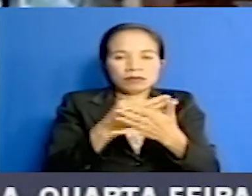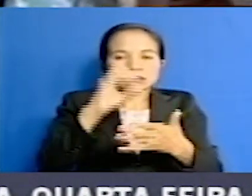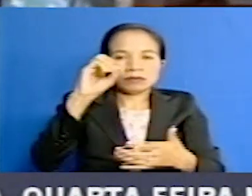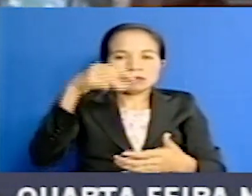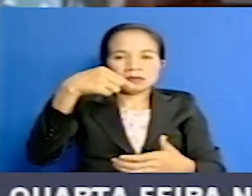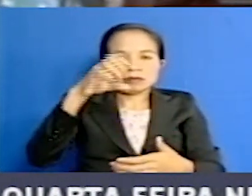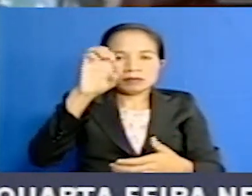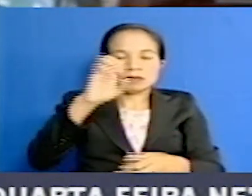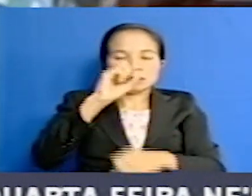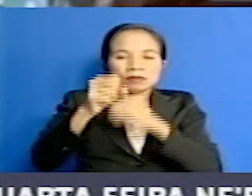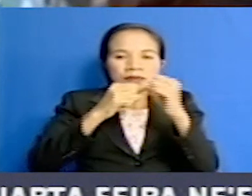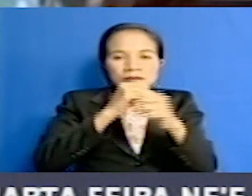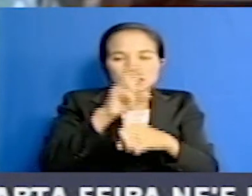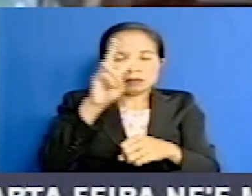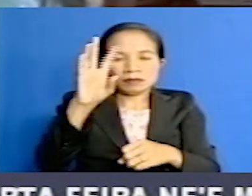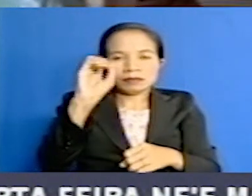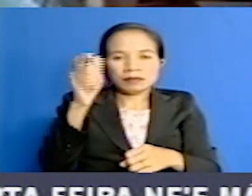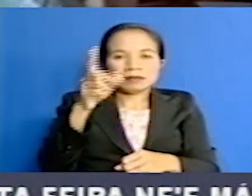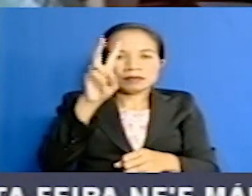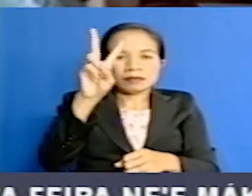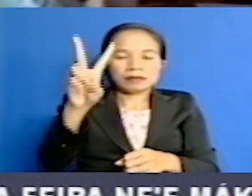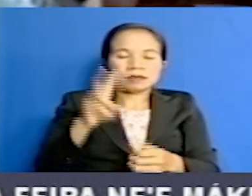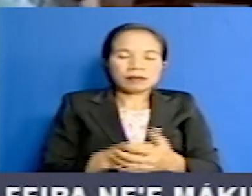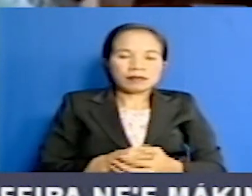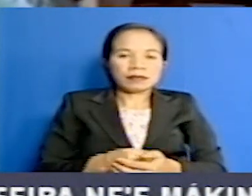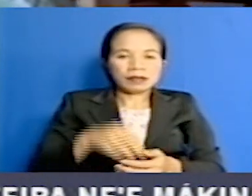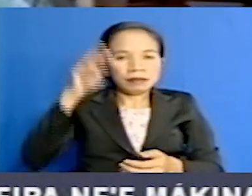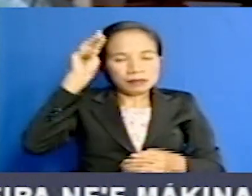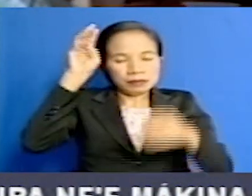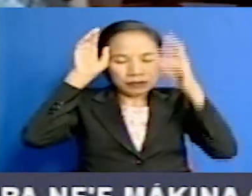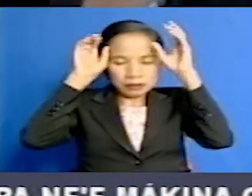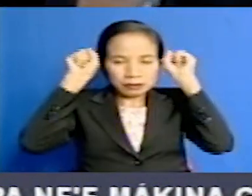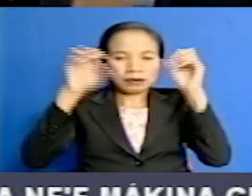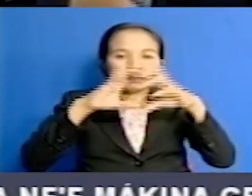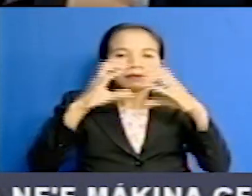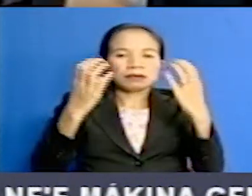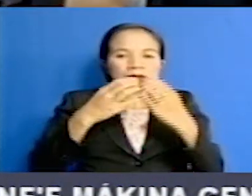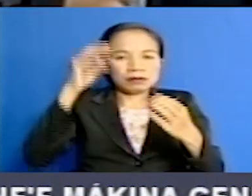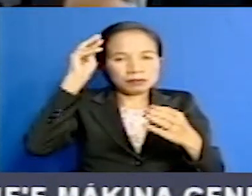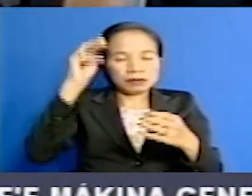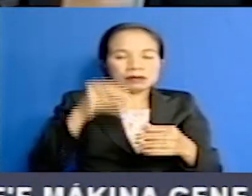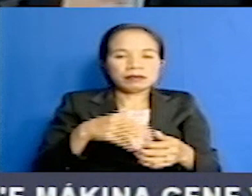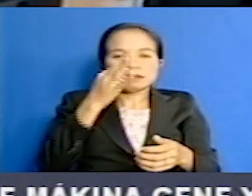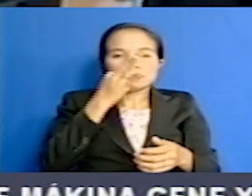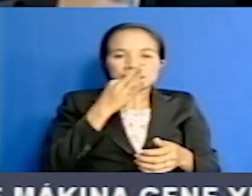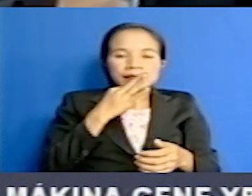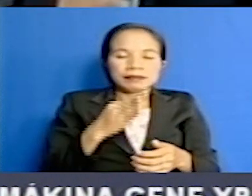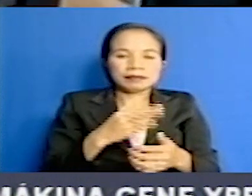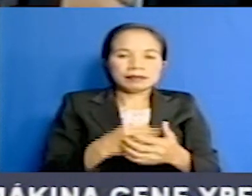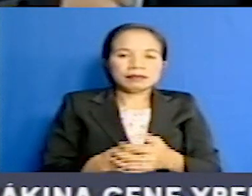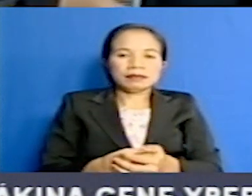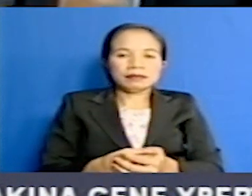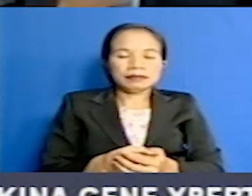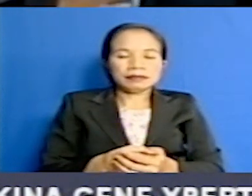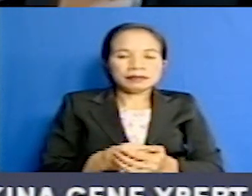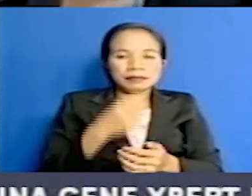do Estado, rejonrua ou nulo rejonrua. Ministro Presidência, Conselho Ministro, Fidelis Leite Magalhães